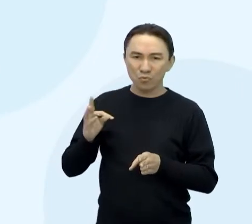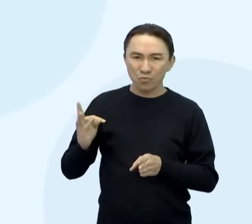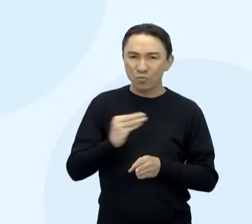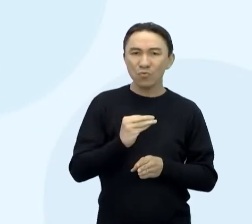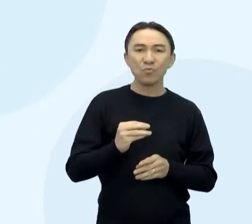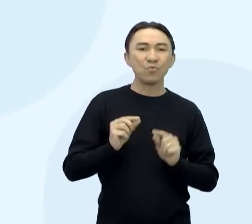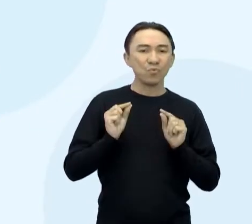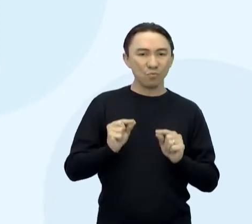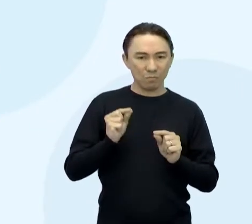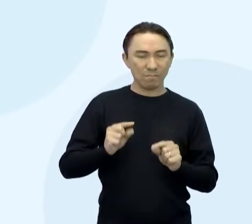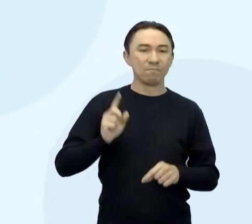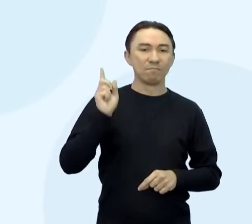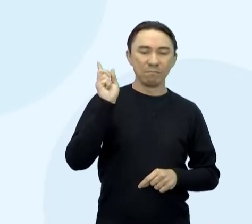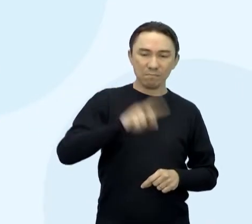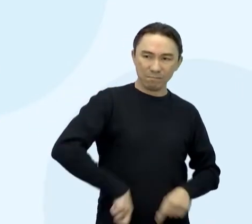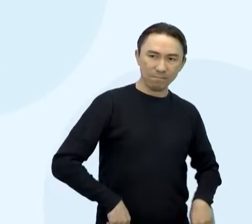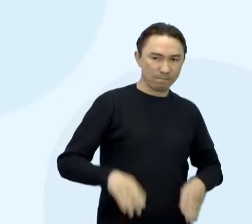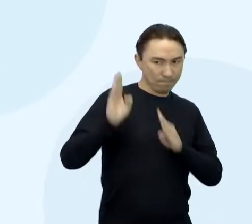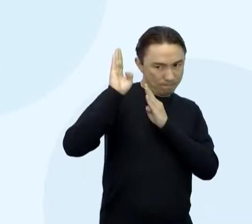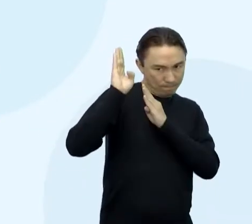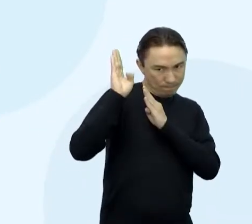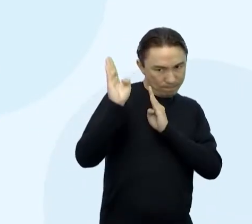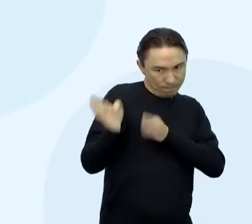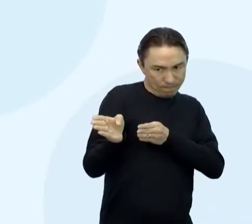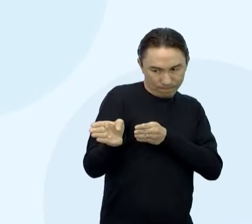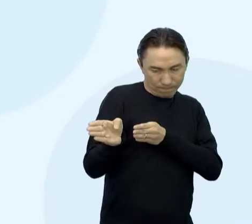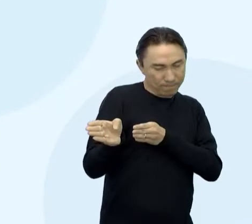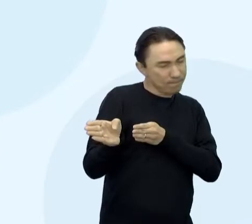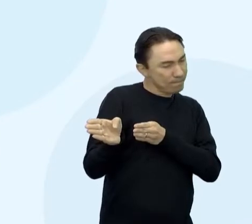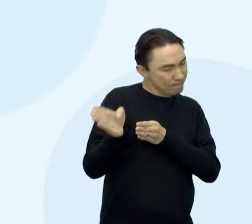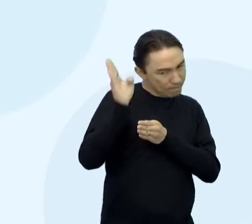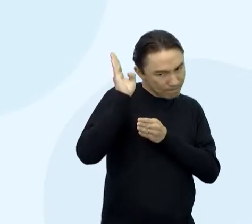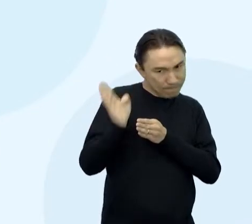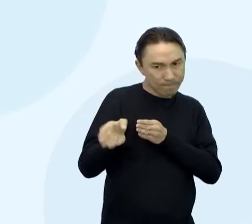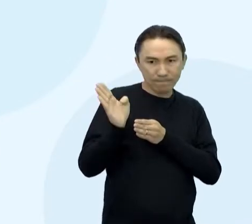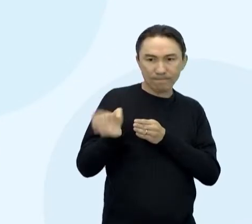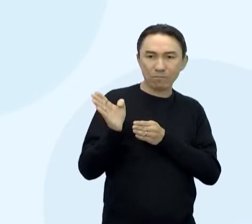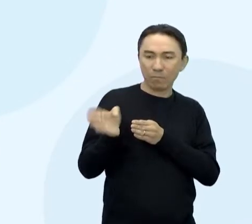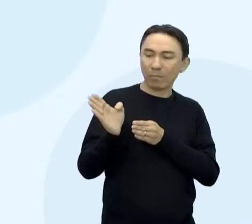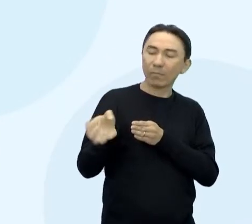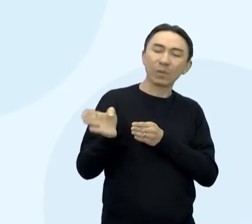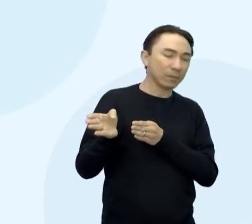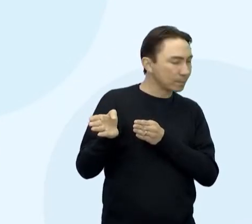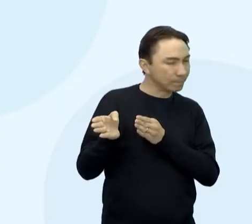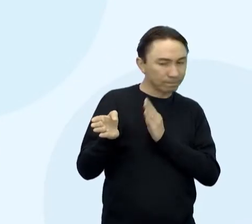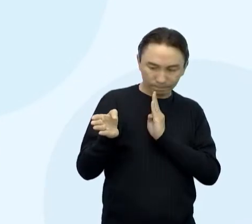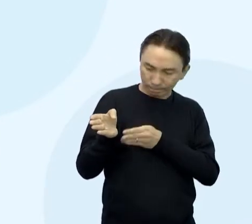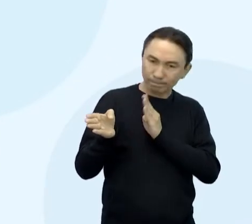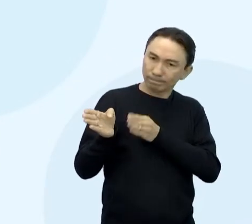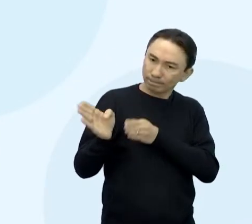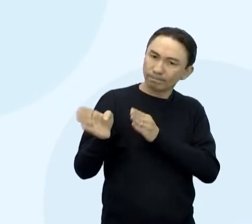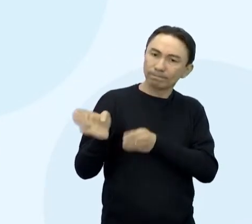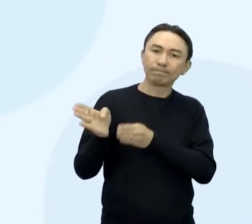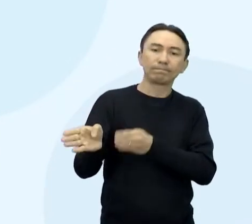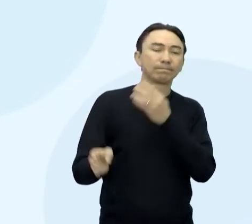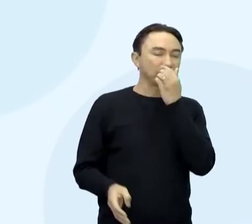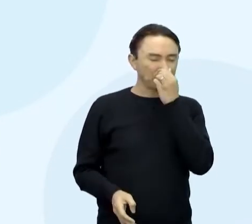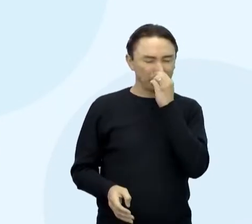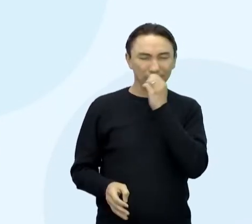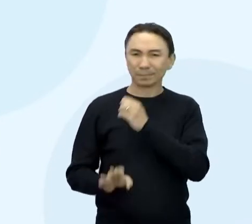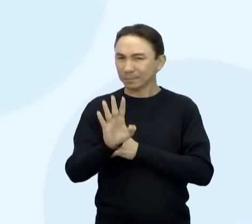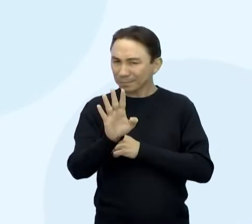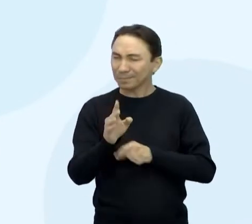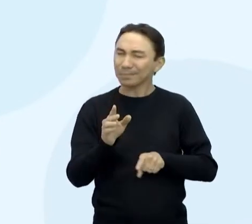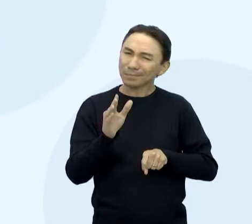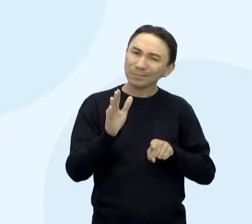expressão evidente de levar o vetor, ou de levar a canoa, melhor dizendo, para essa direção e esse sentido. Aí eu te